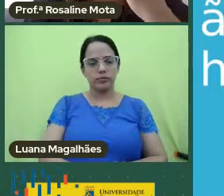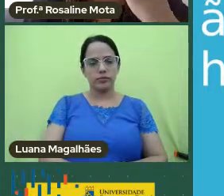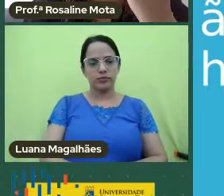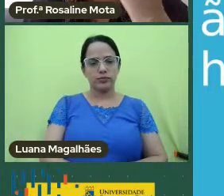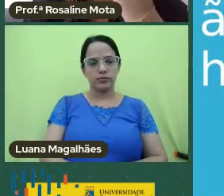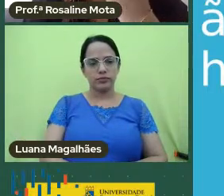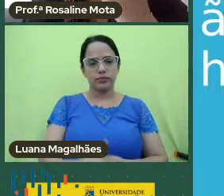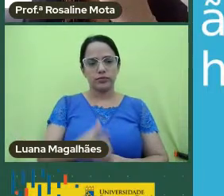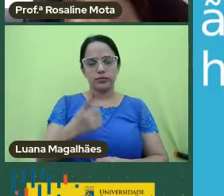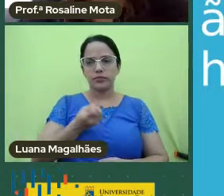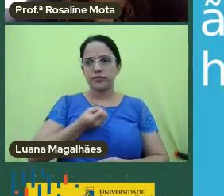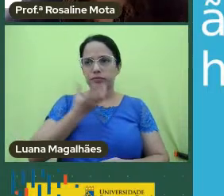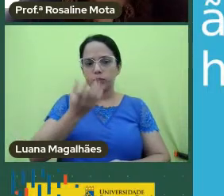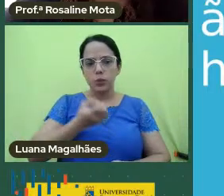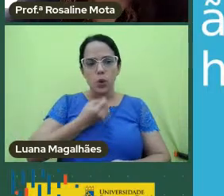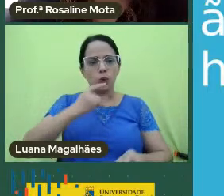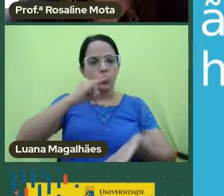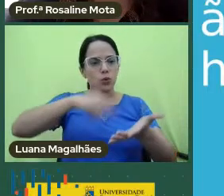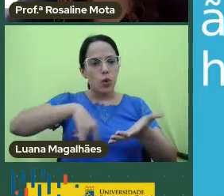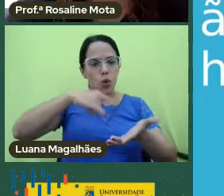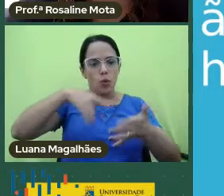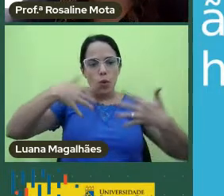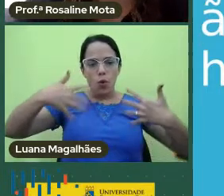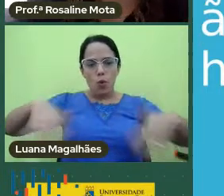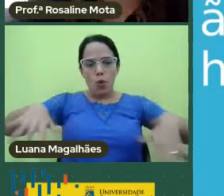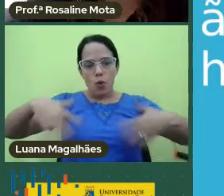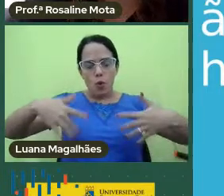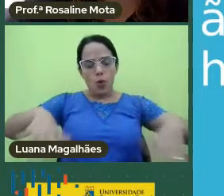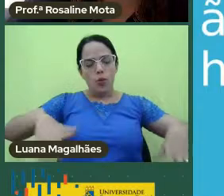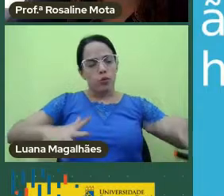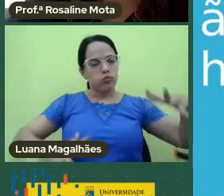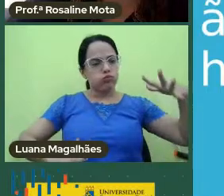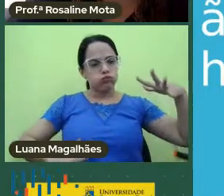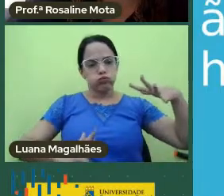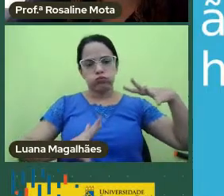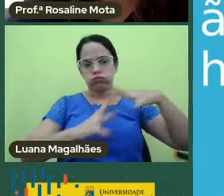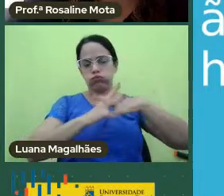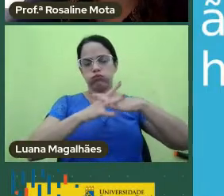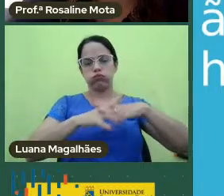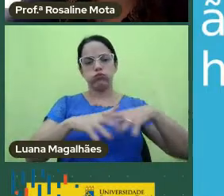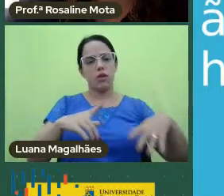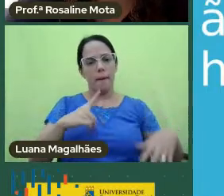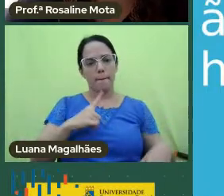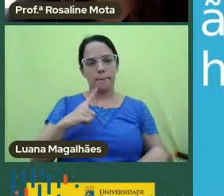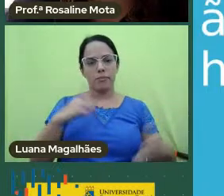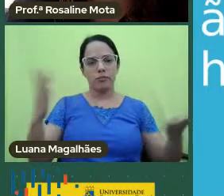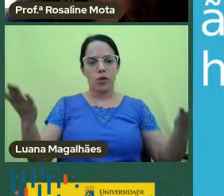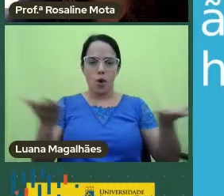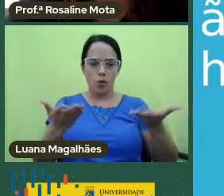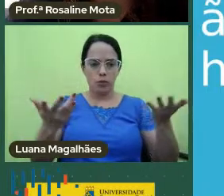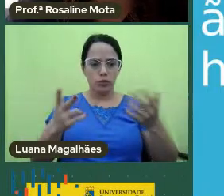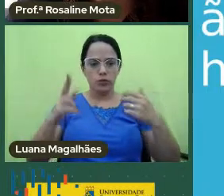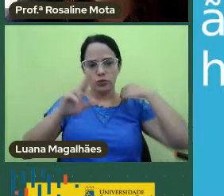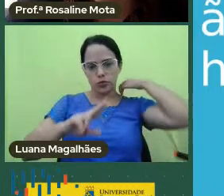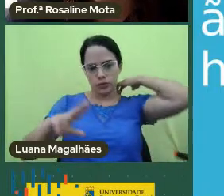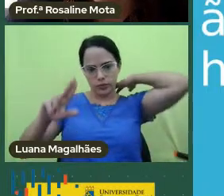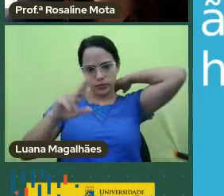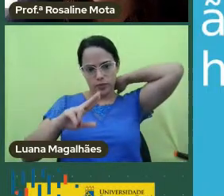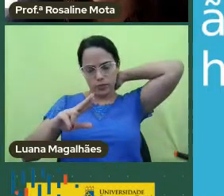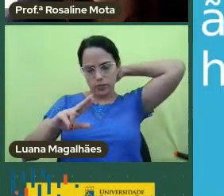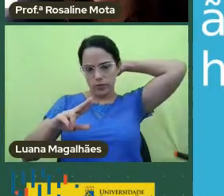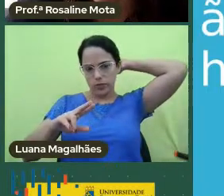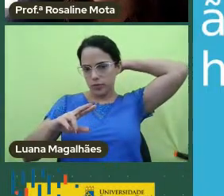produção de documentos muito grande, que até hoje se adota muito o termo de